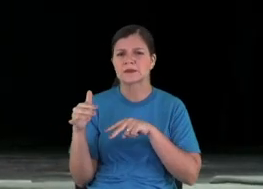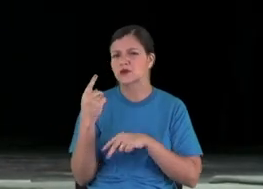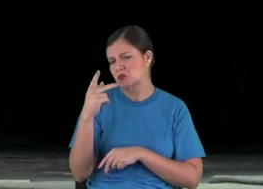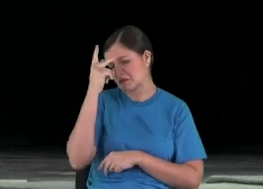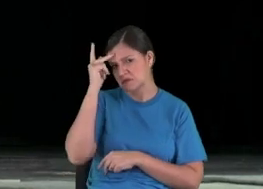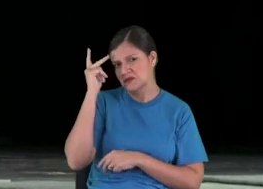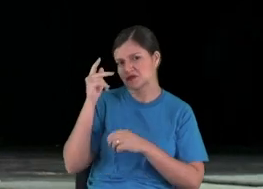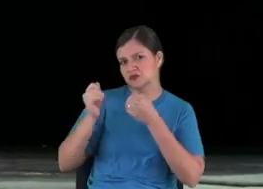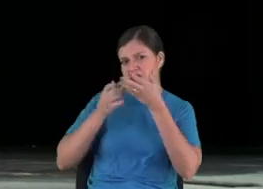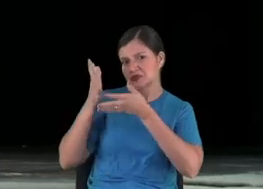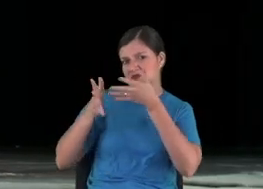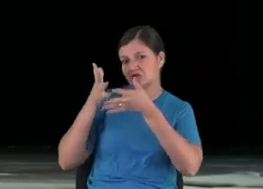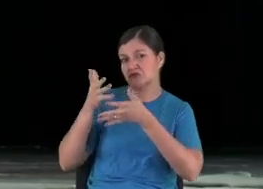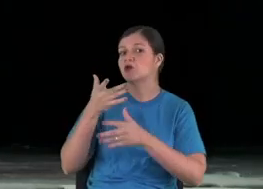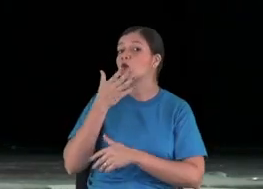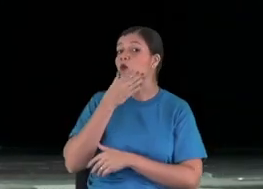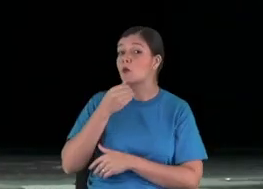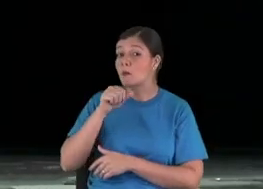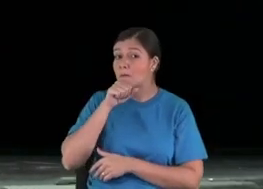o pai biológico deles